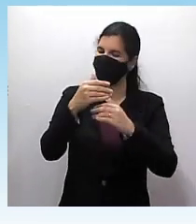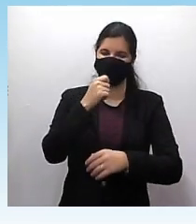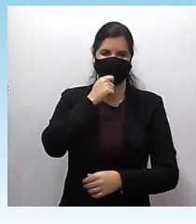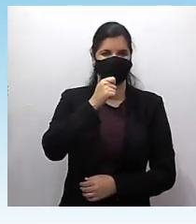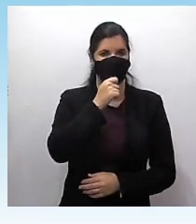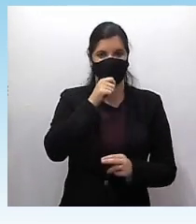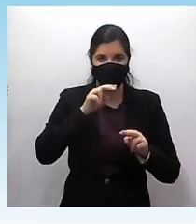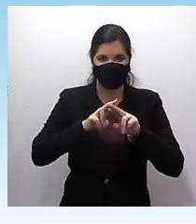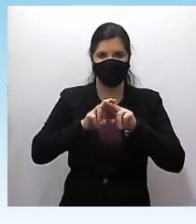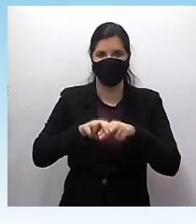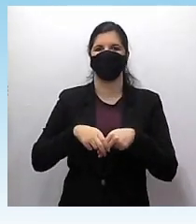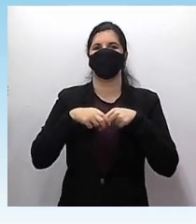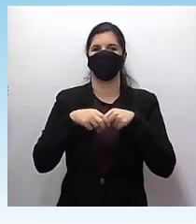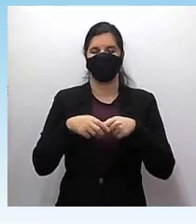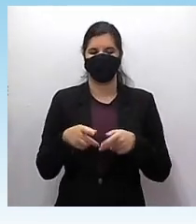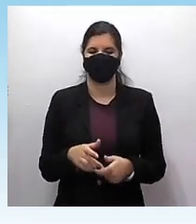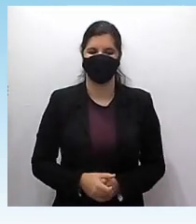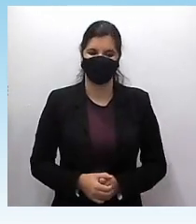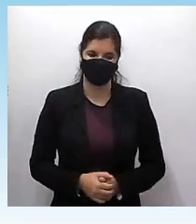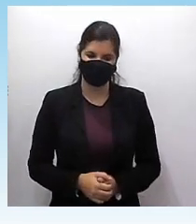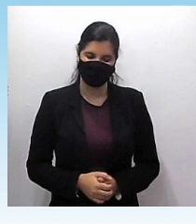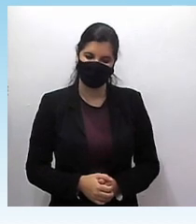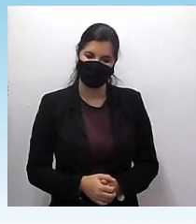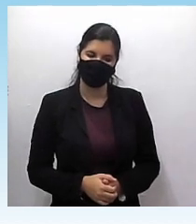ainda. Bom,